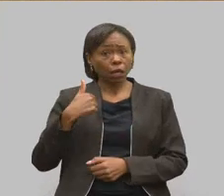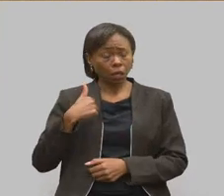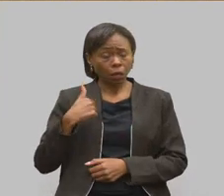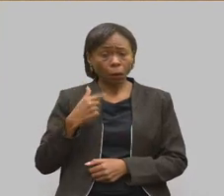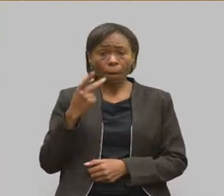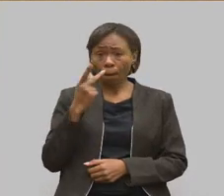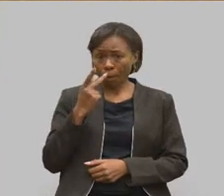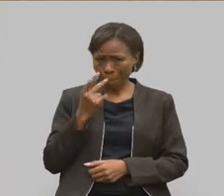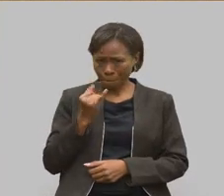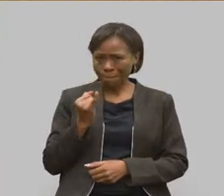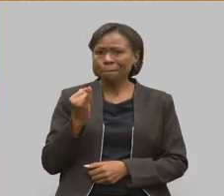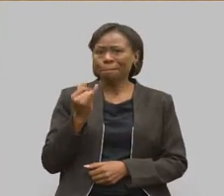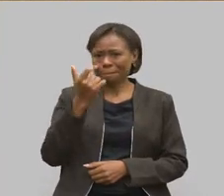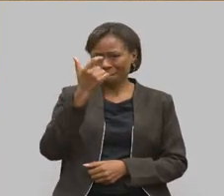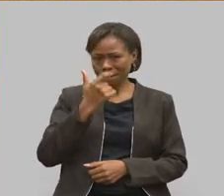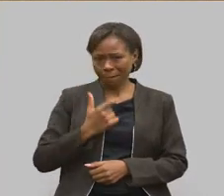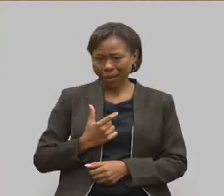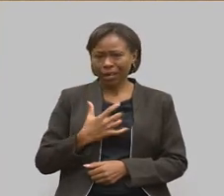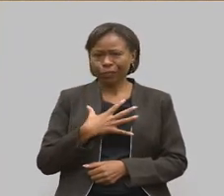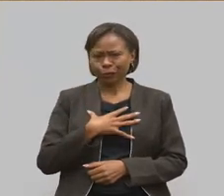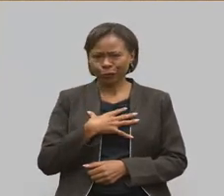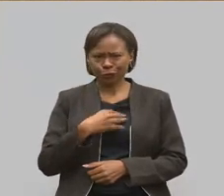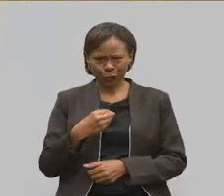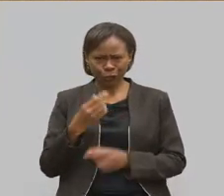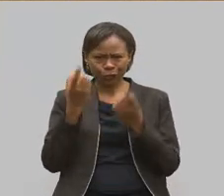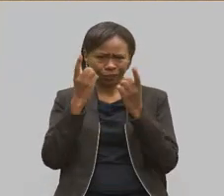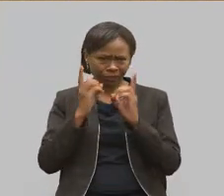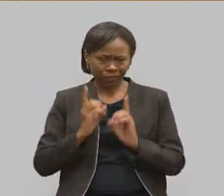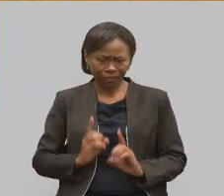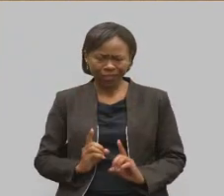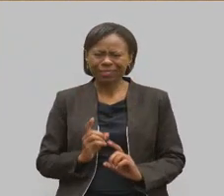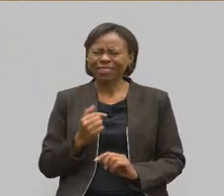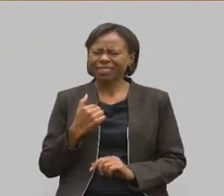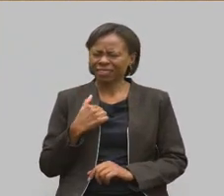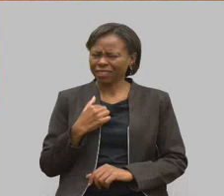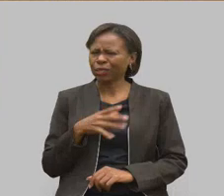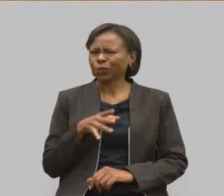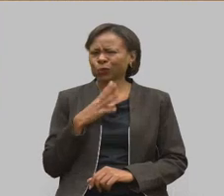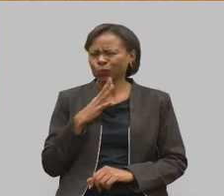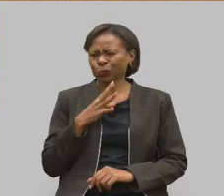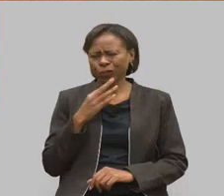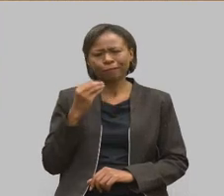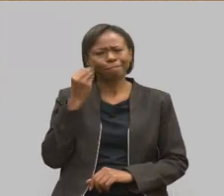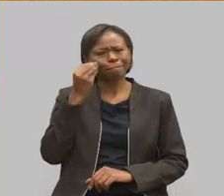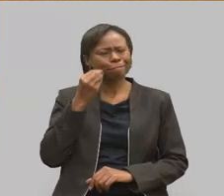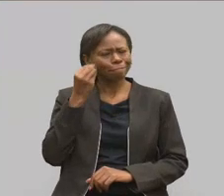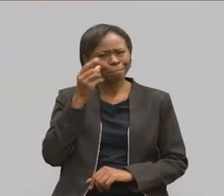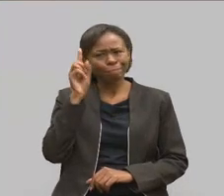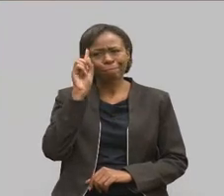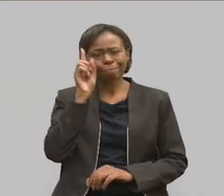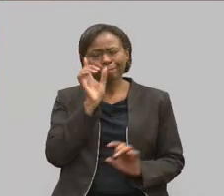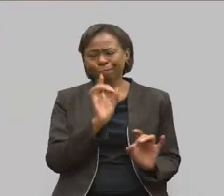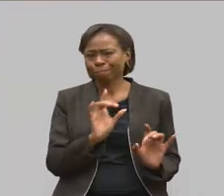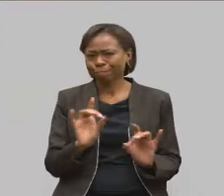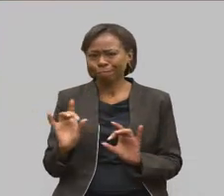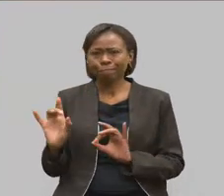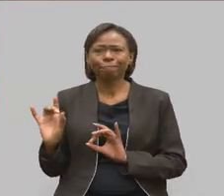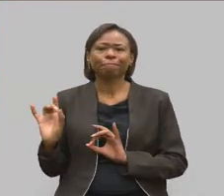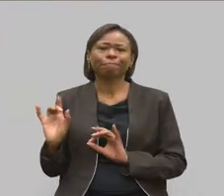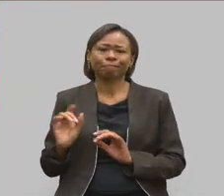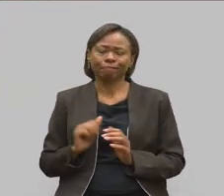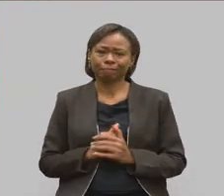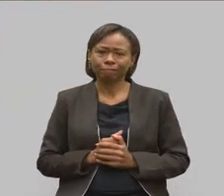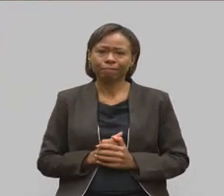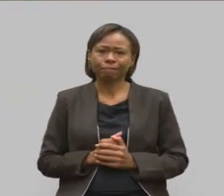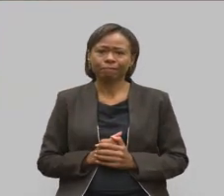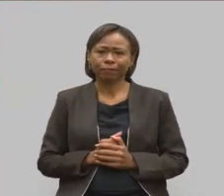eh do dimitrios eu vivencio isso no meu dia a dia desde como eu disse a sua gestação